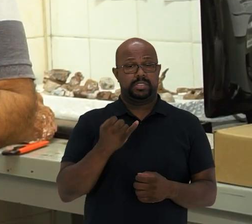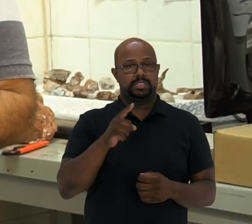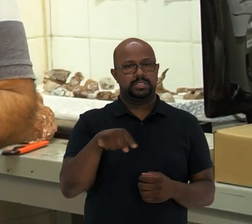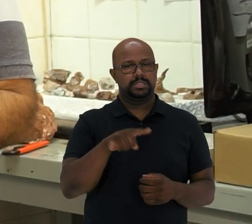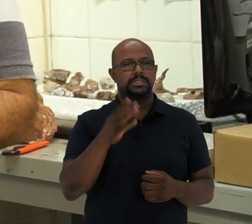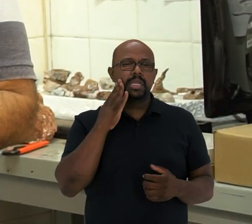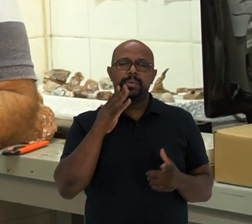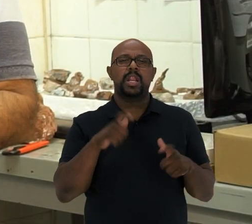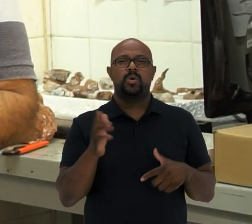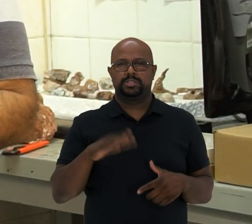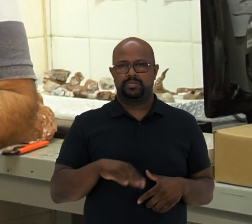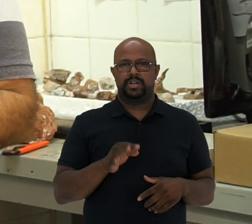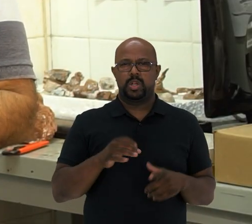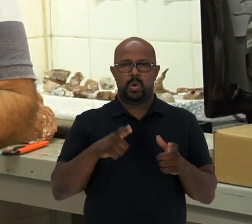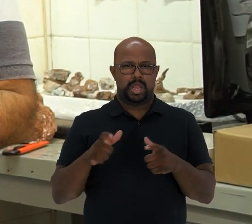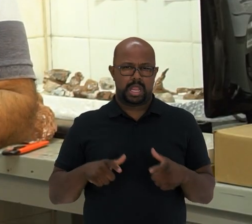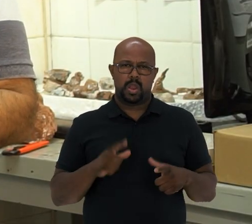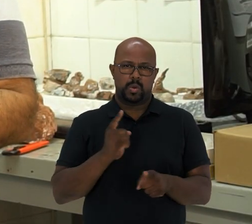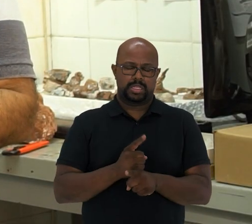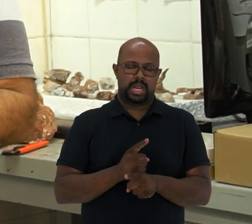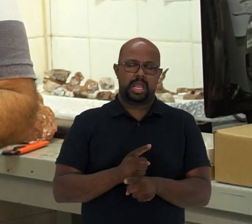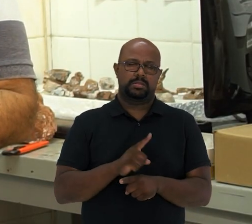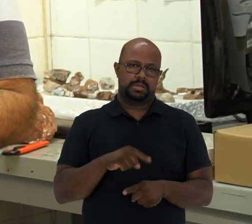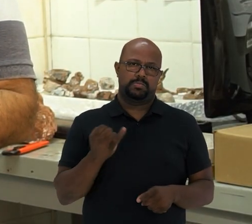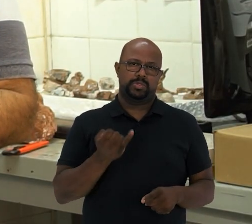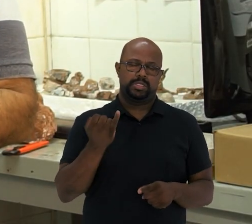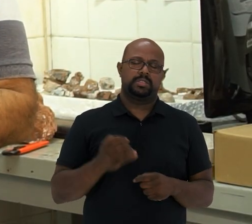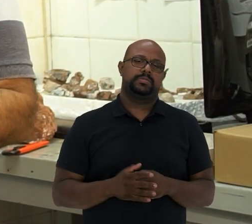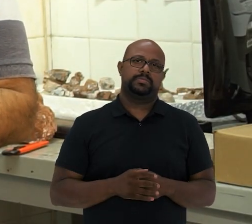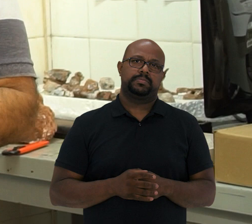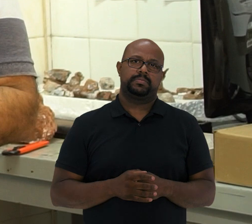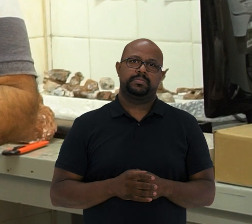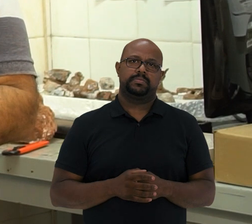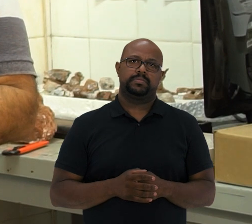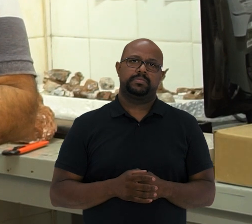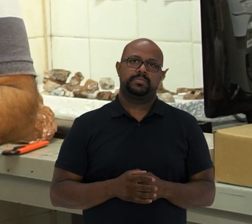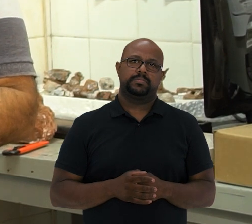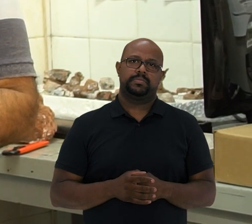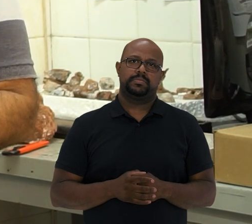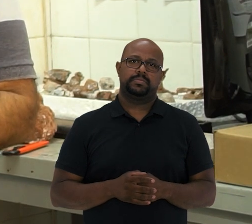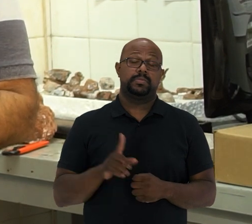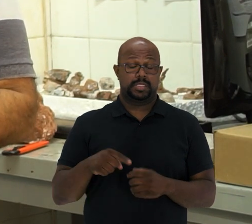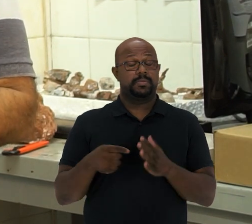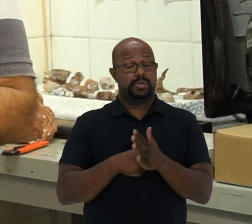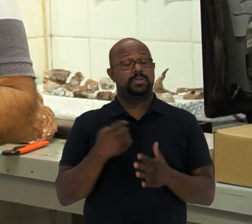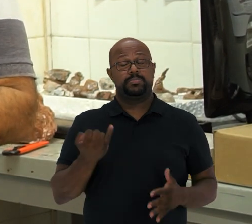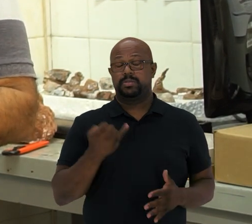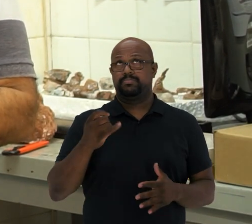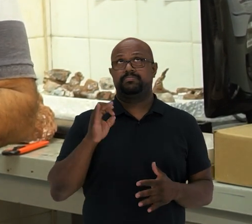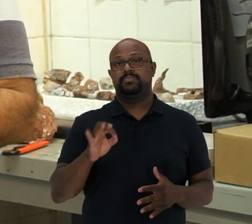de saber de onde veio, quer dizer, o local onde é encontrado é determinante também. Essa é uma